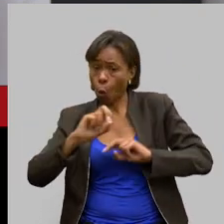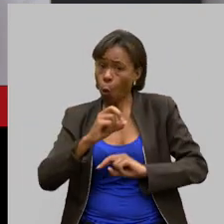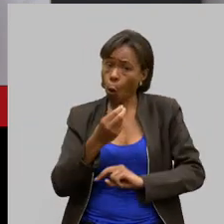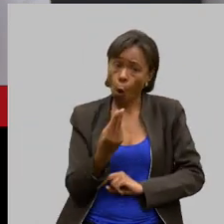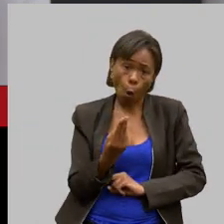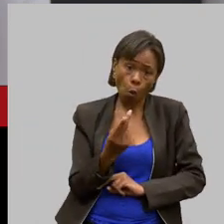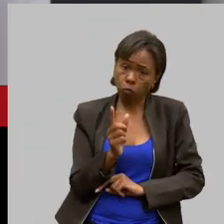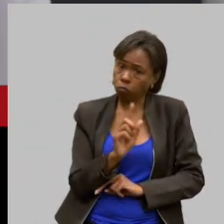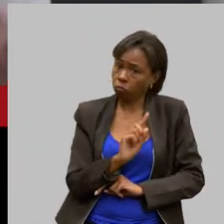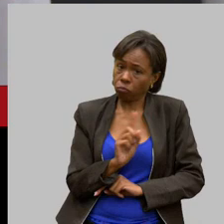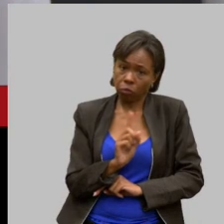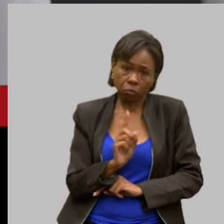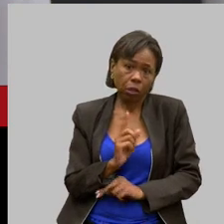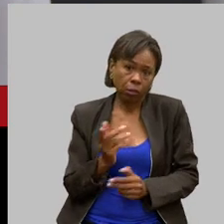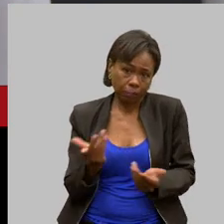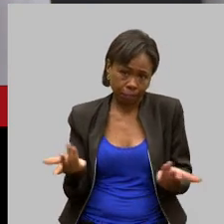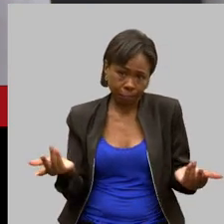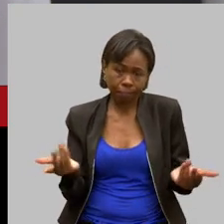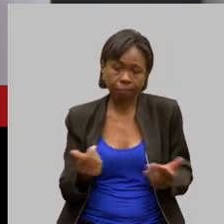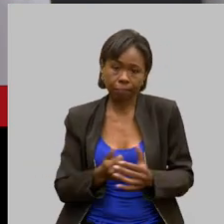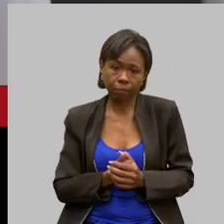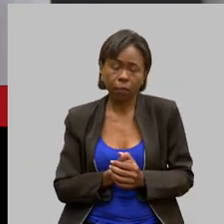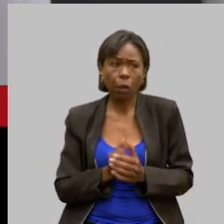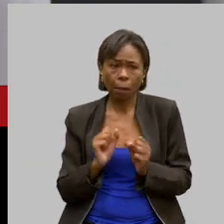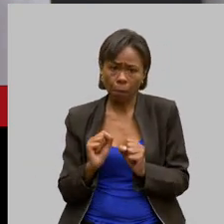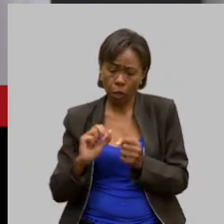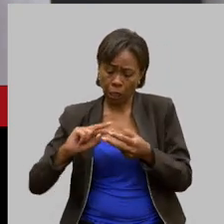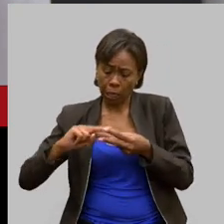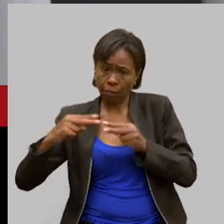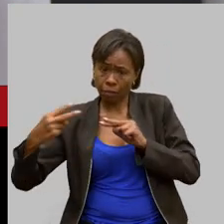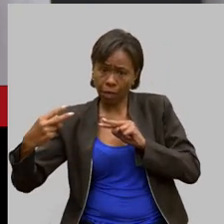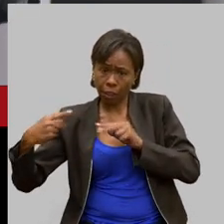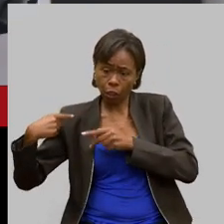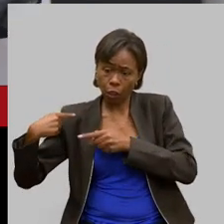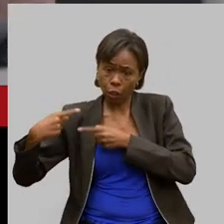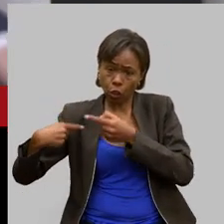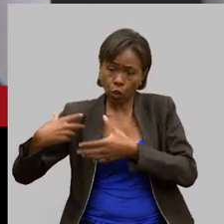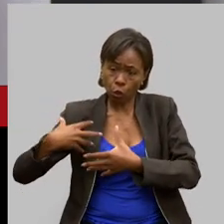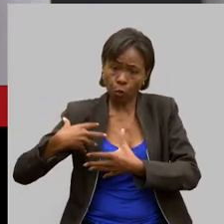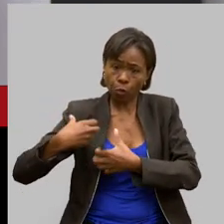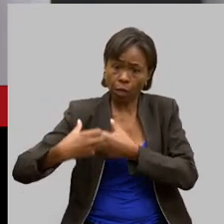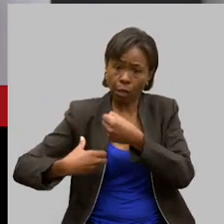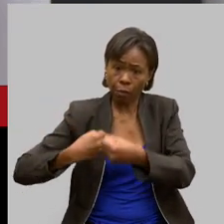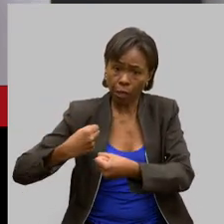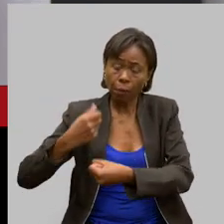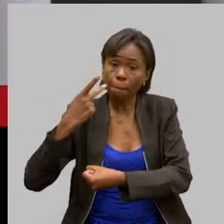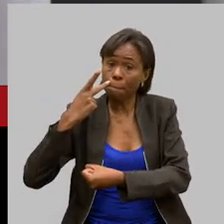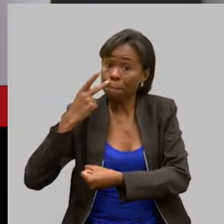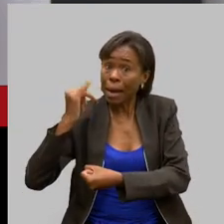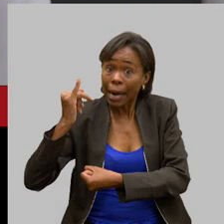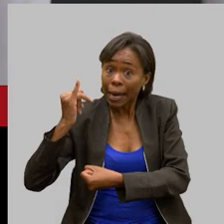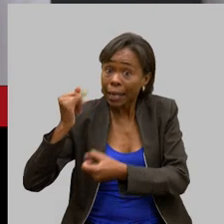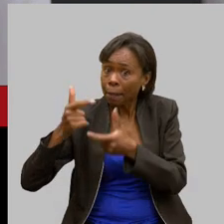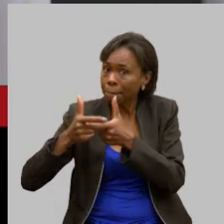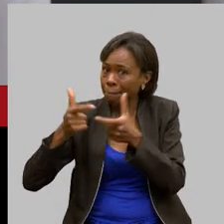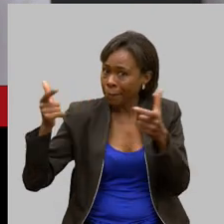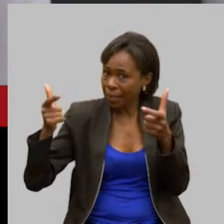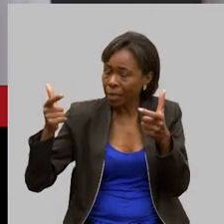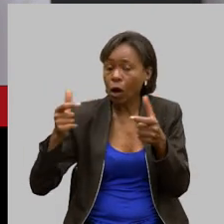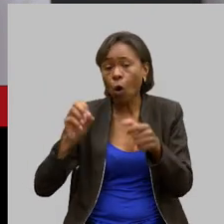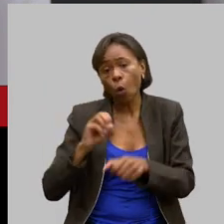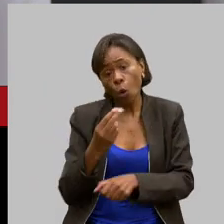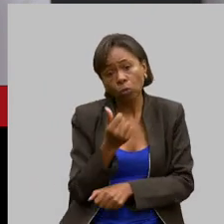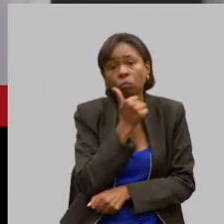genéticos né herdada do pai e da mãe mais do pai do que da mãe né E também pode